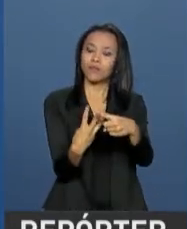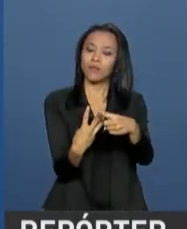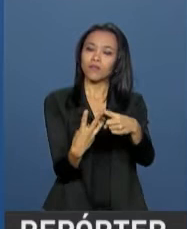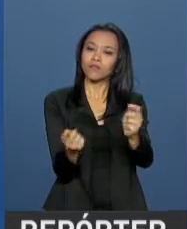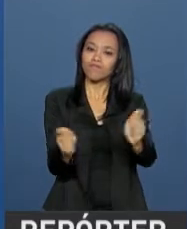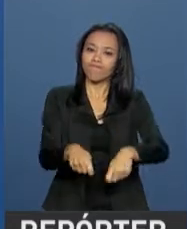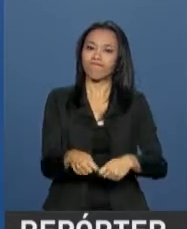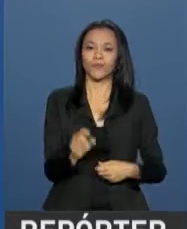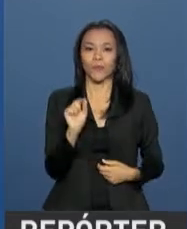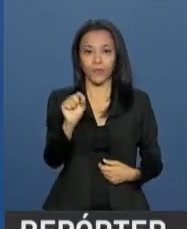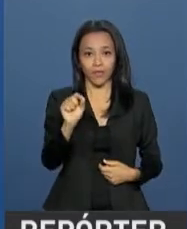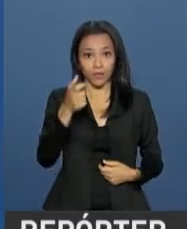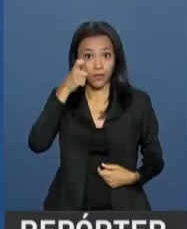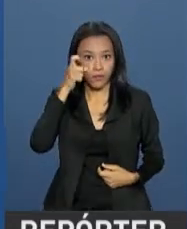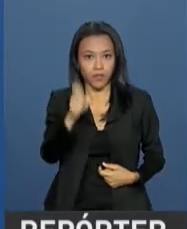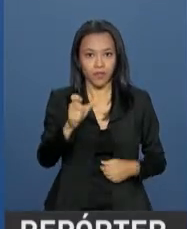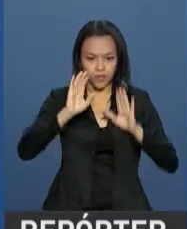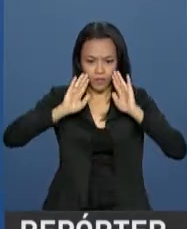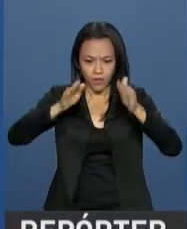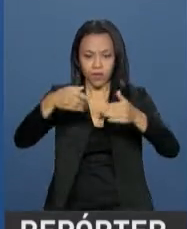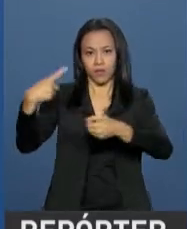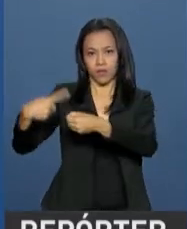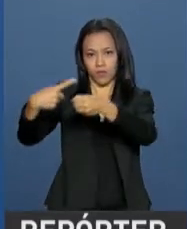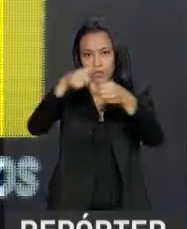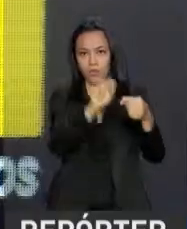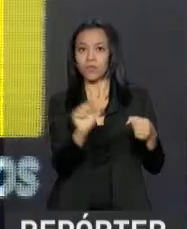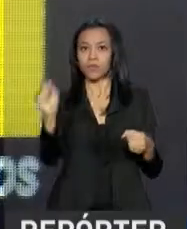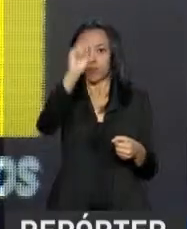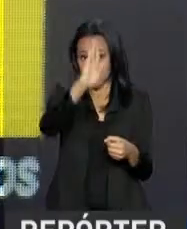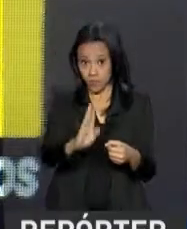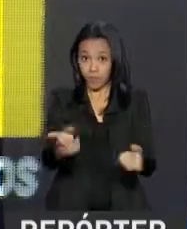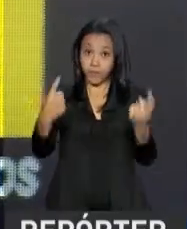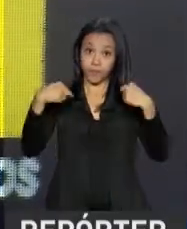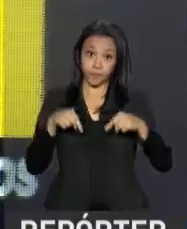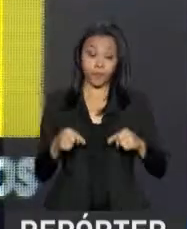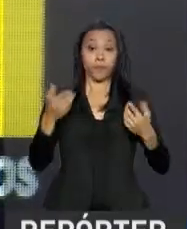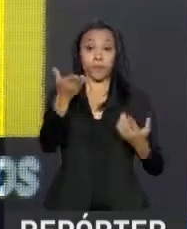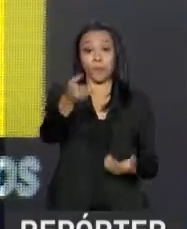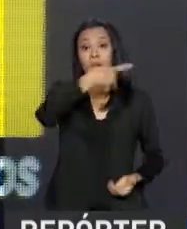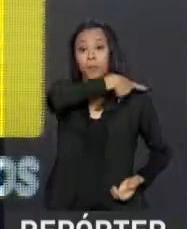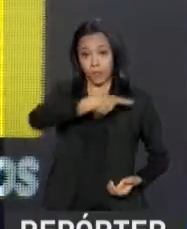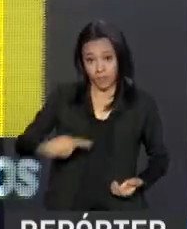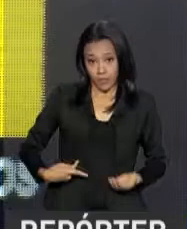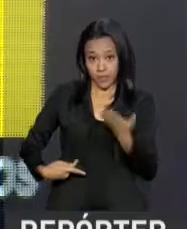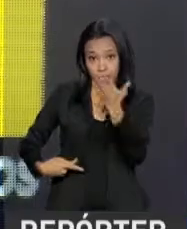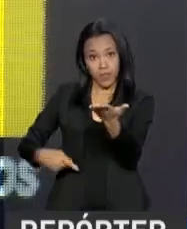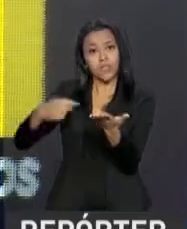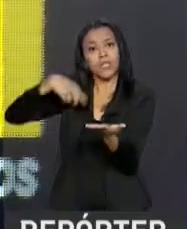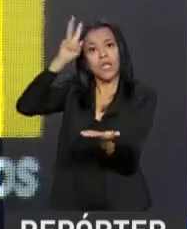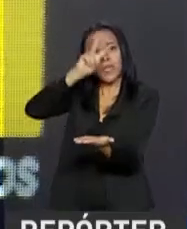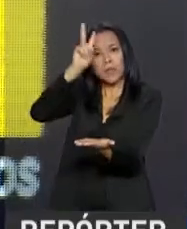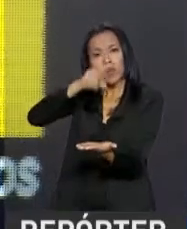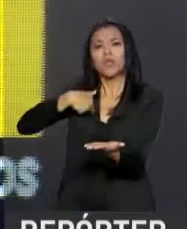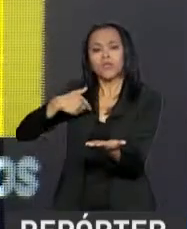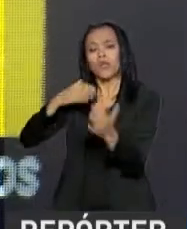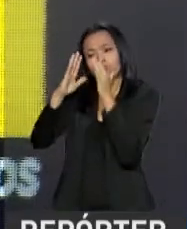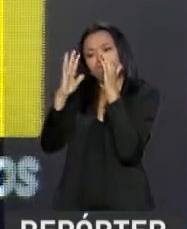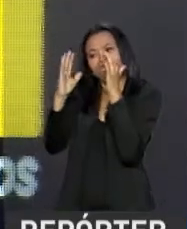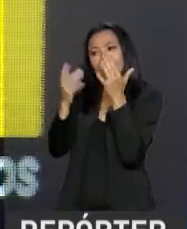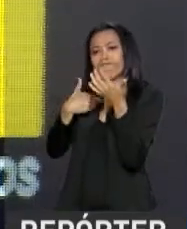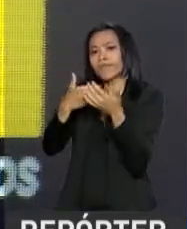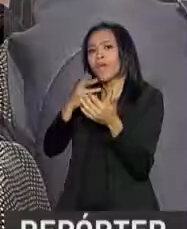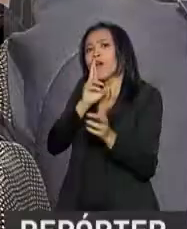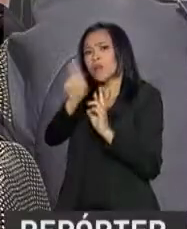direcionado aos interesses dos municípios nas mãos o presidente michel temer lembrou que tem atendido à demanda dos prefeitos